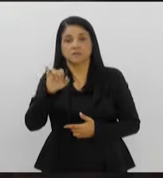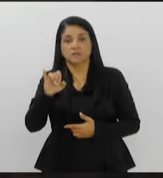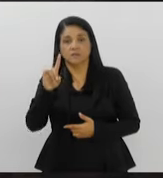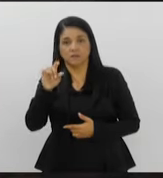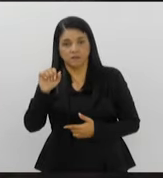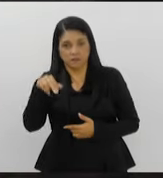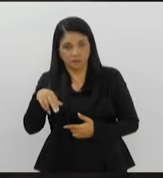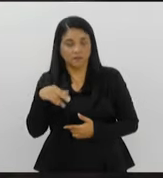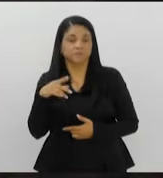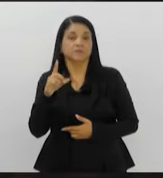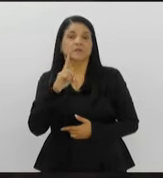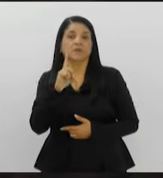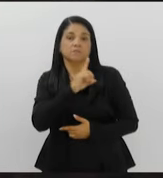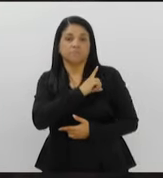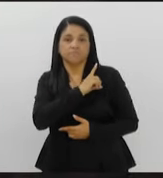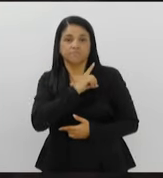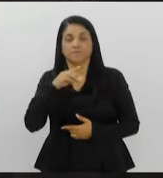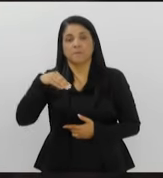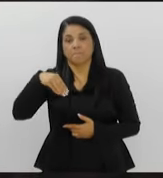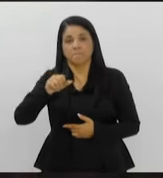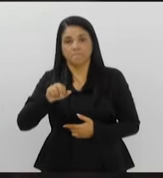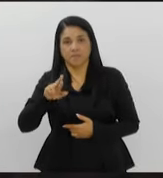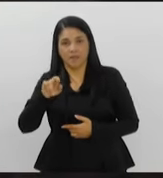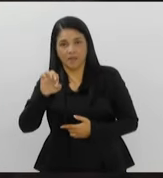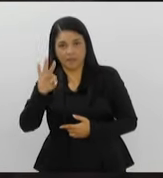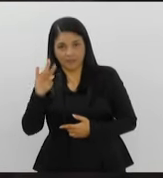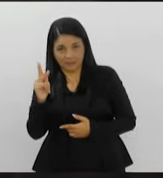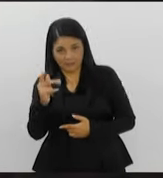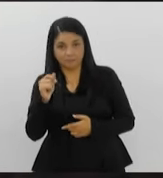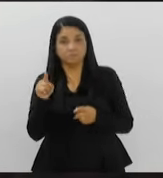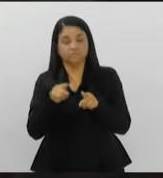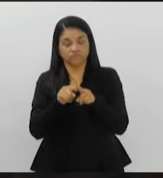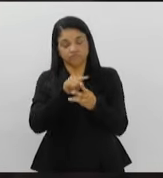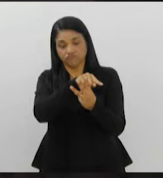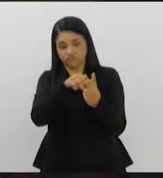Rocha são candidatas ao cargo.